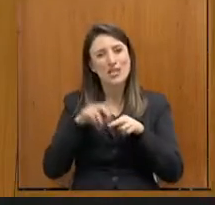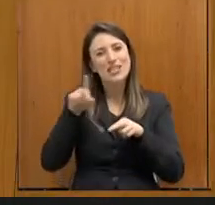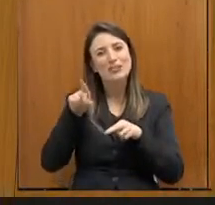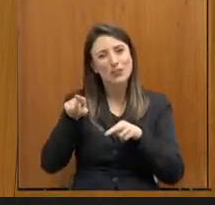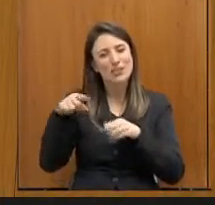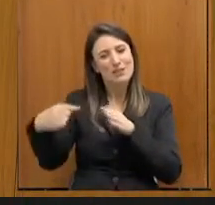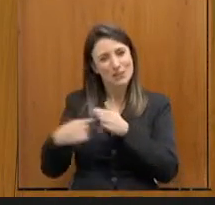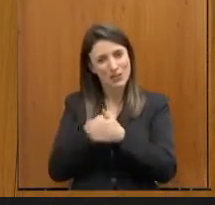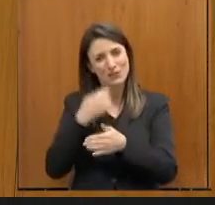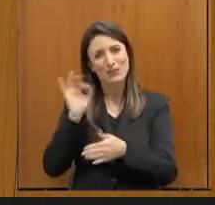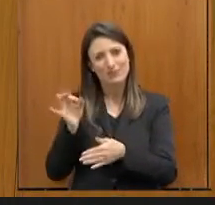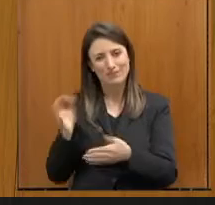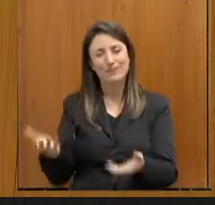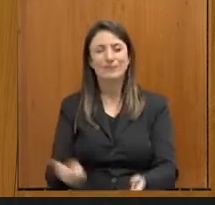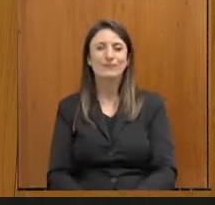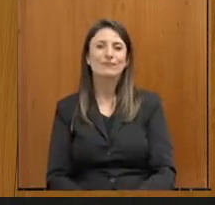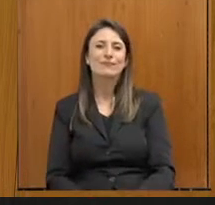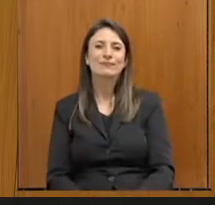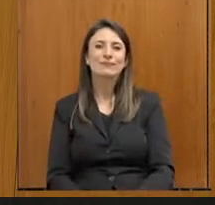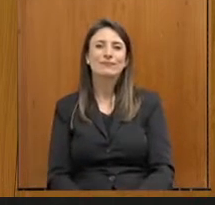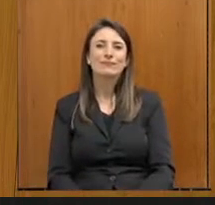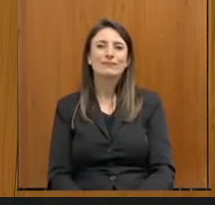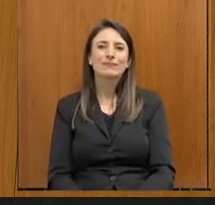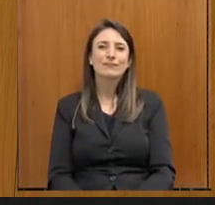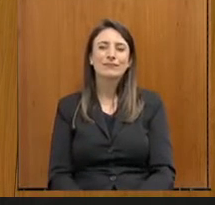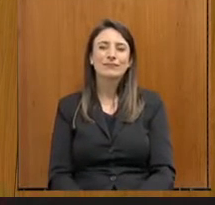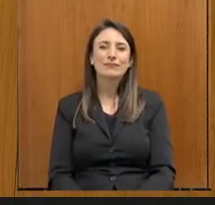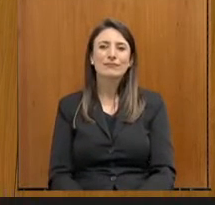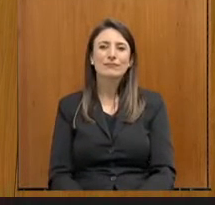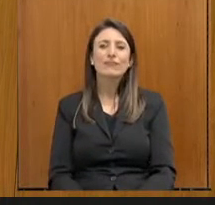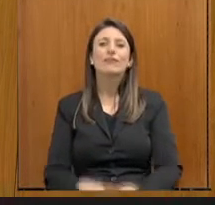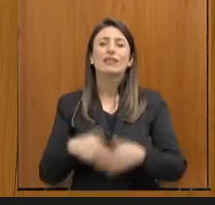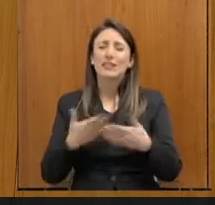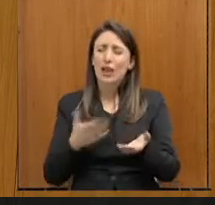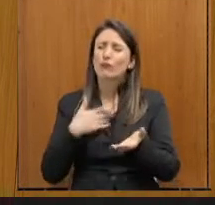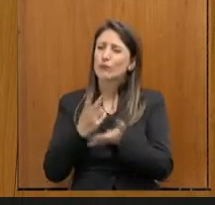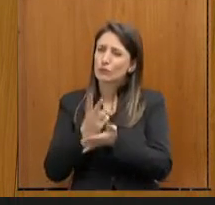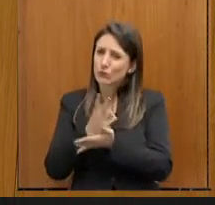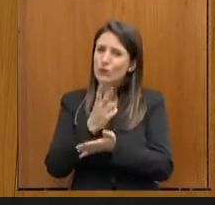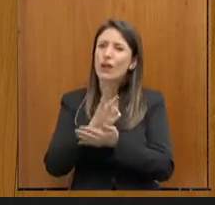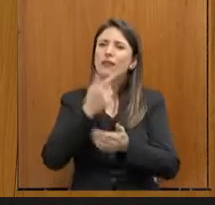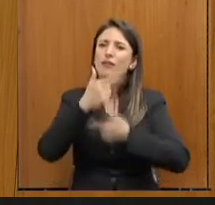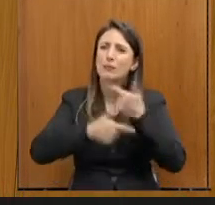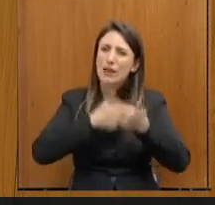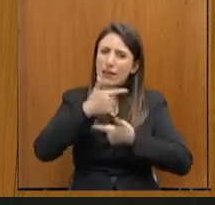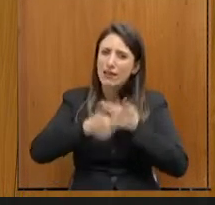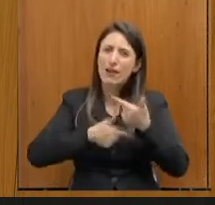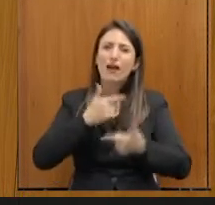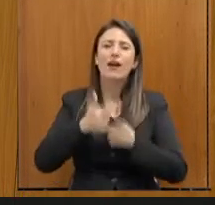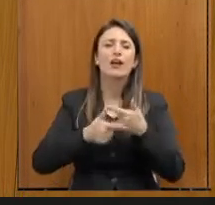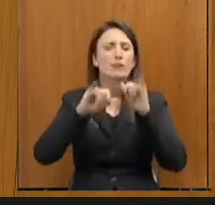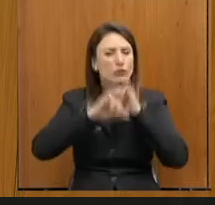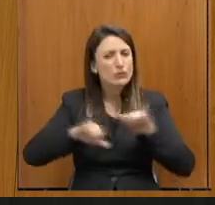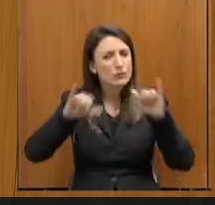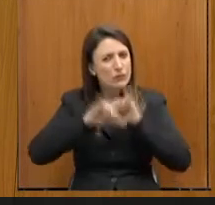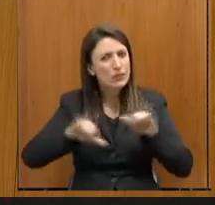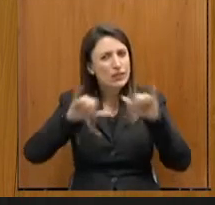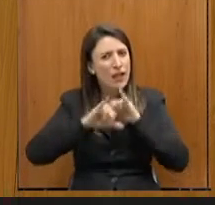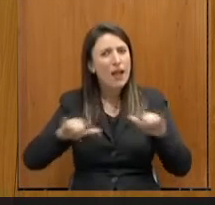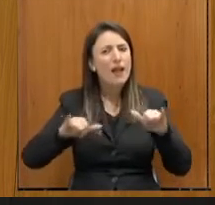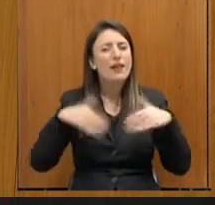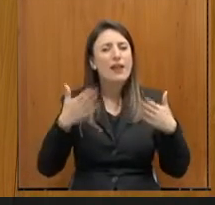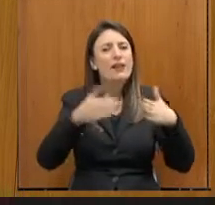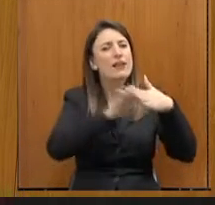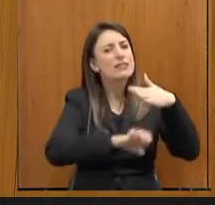perguntar então assim vamos continuar trabalhando para que isso seja divulgado e que as empresas